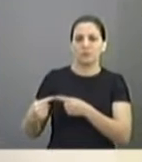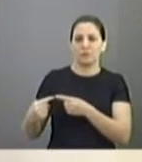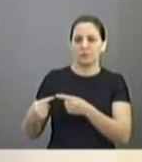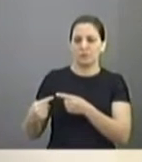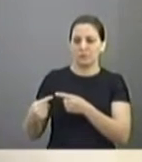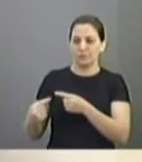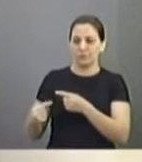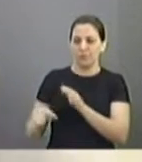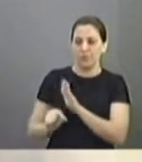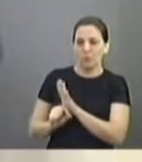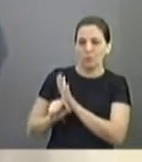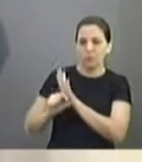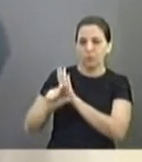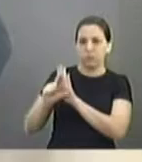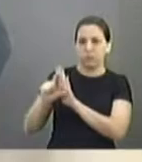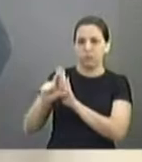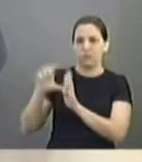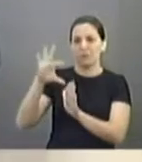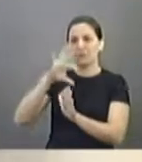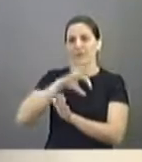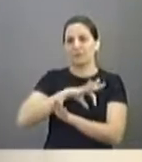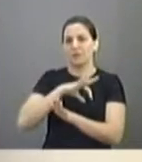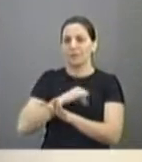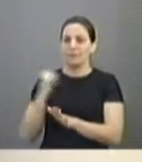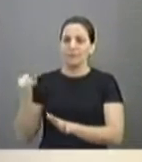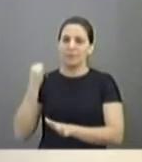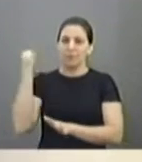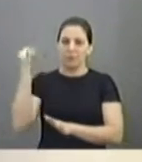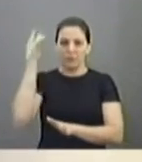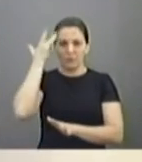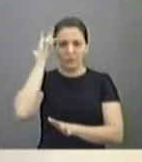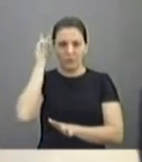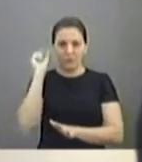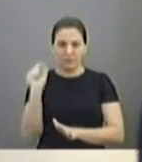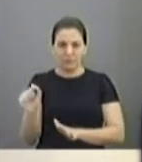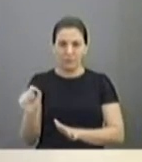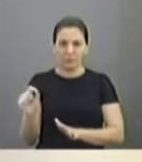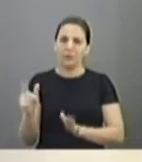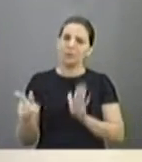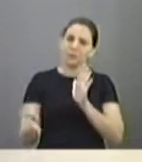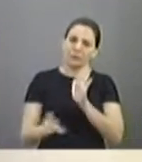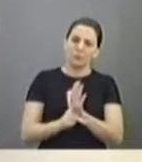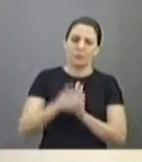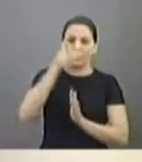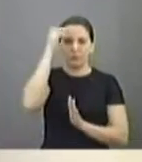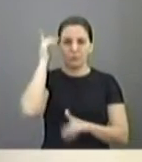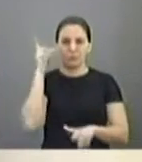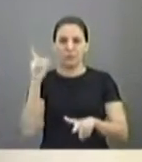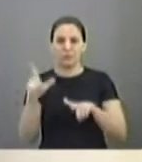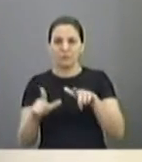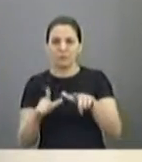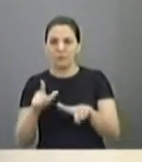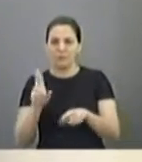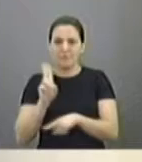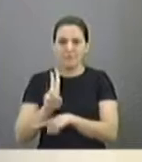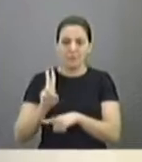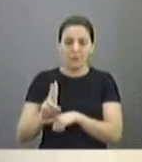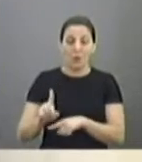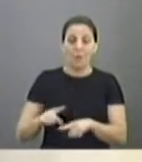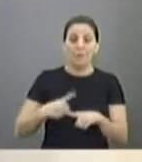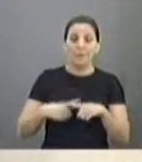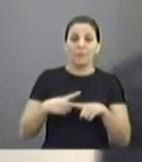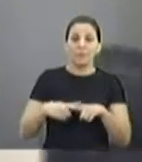o reajuste salarial, e é importante que eu acho esse trabalho entre os próprios funcionários de se fiscalizar, porque muitas